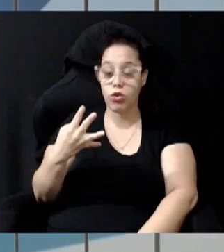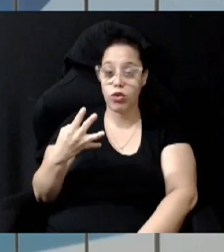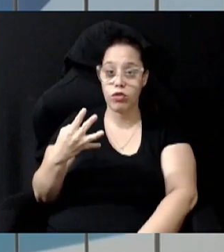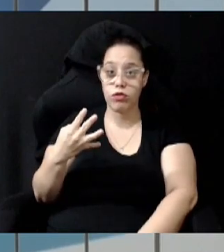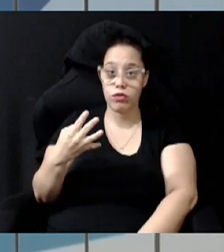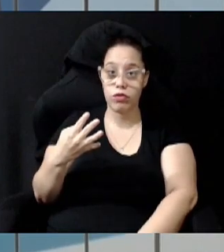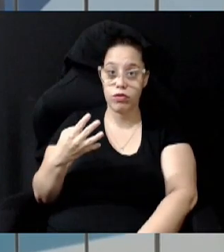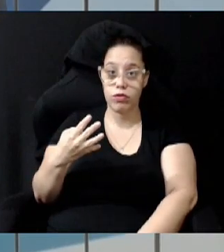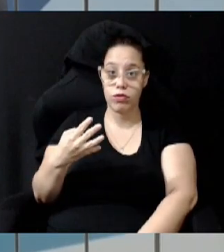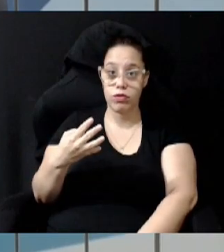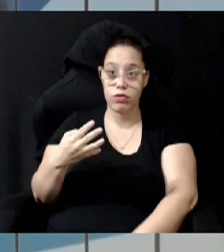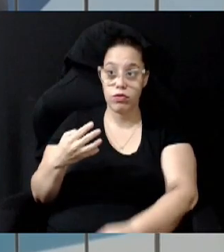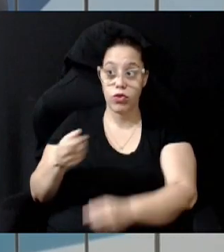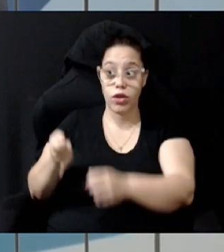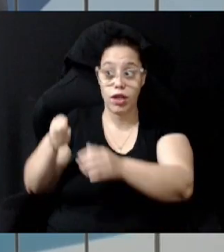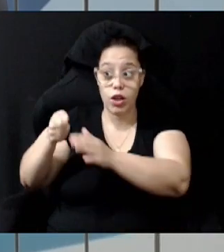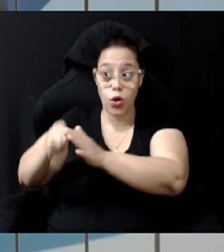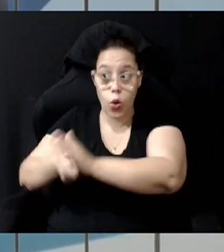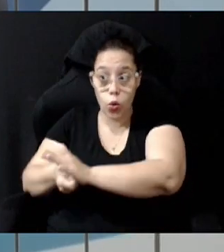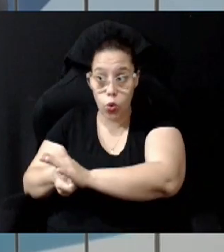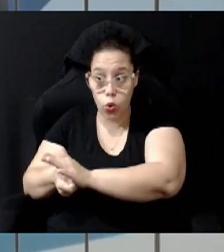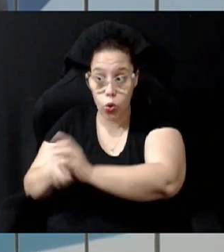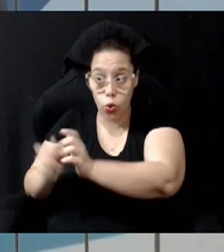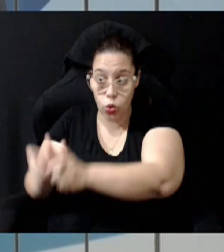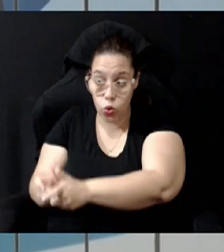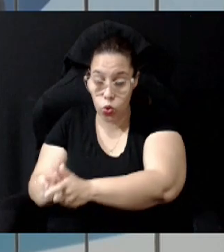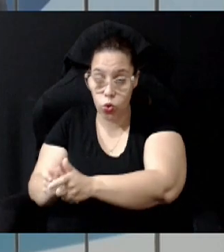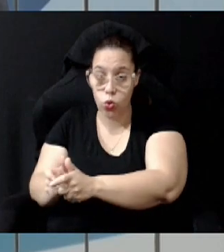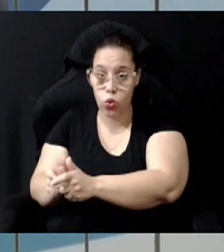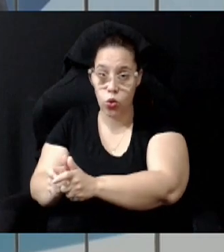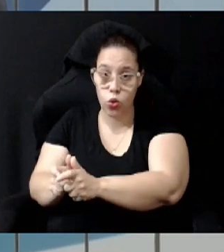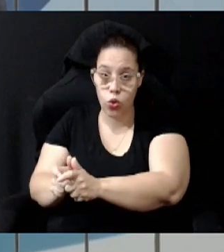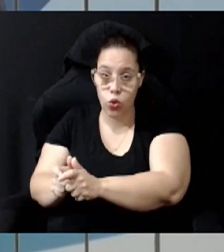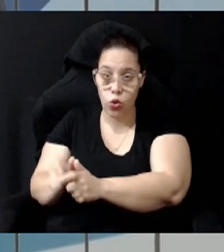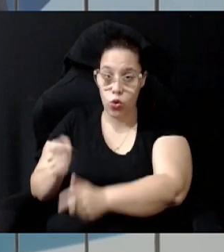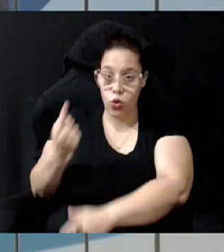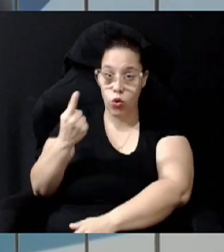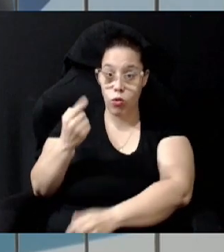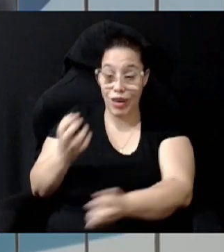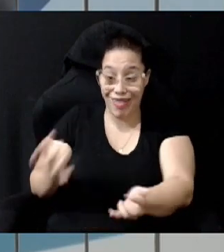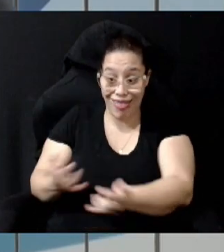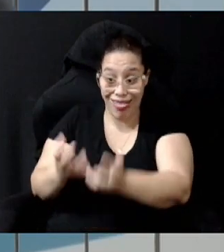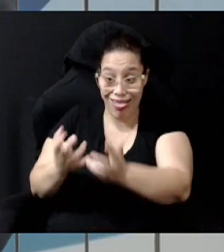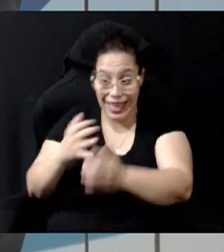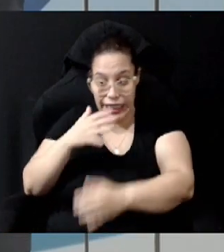Então quem colocou o primeiro fogo, né,